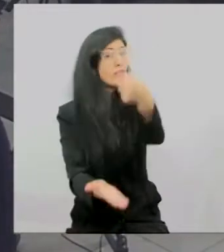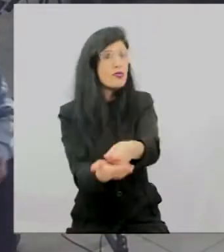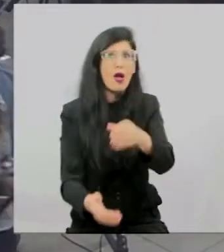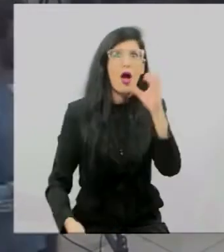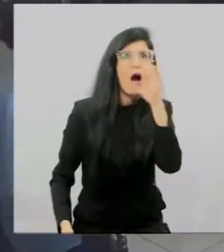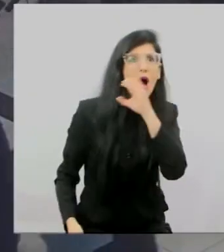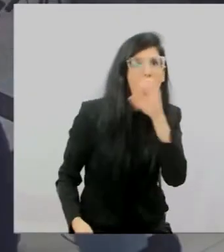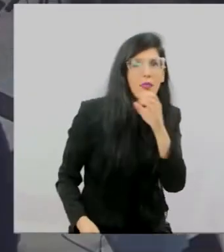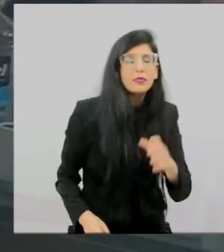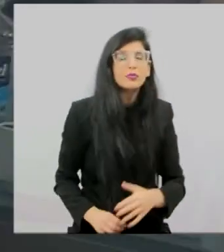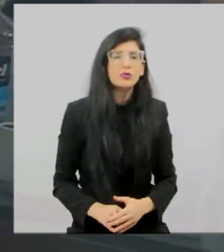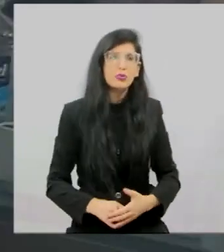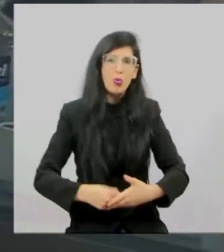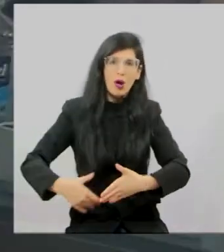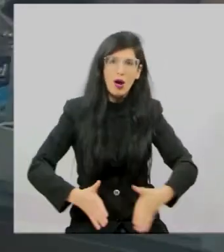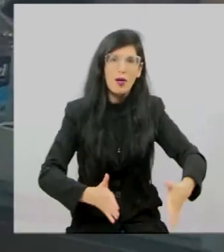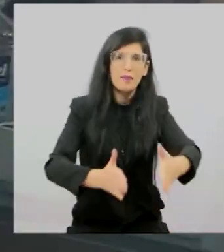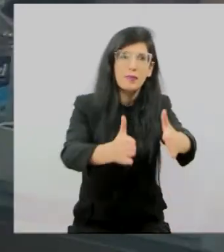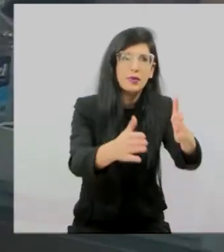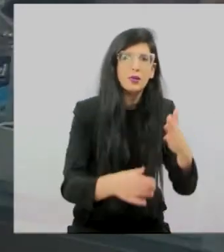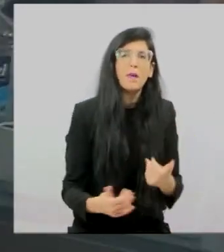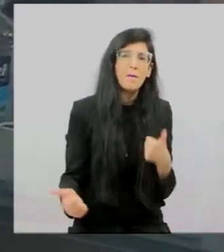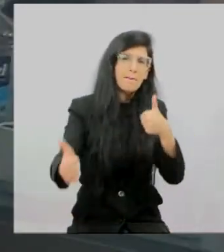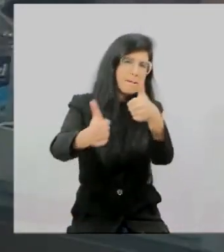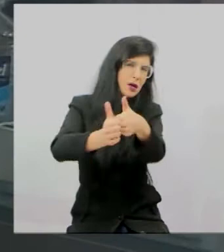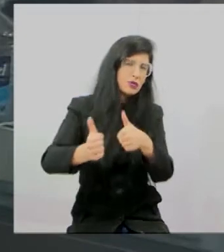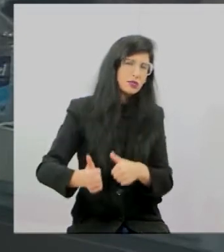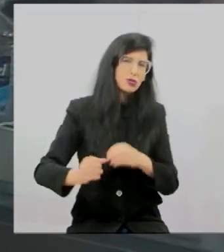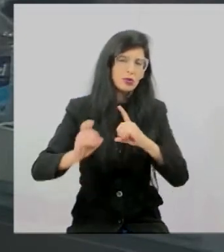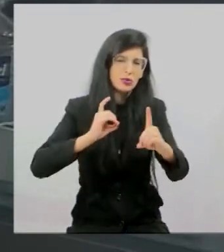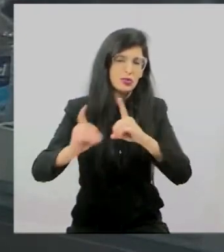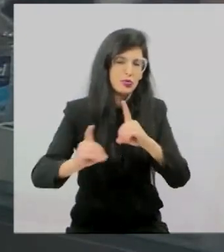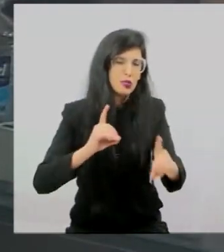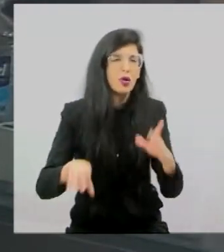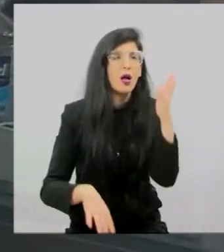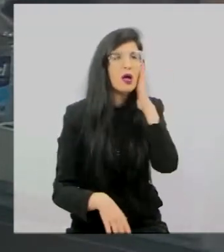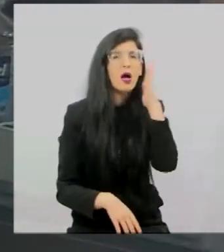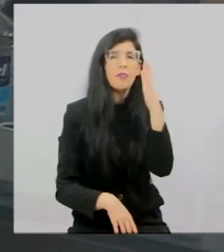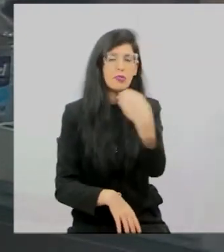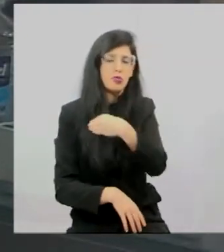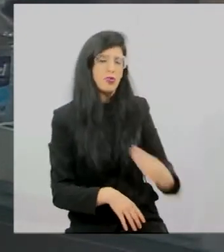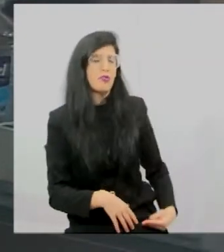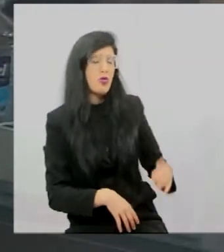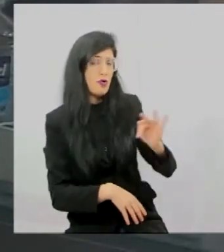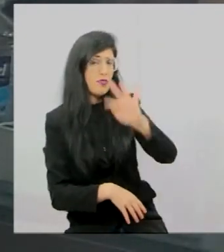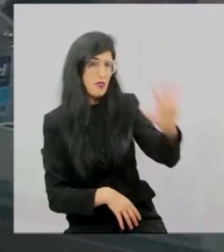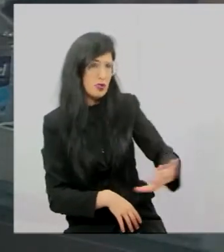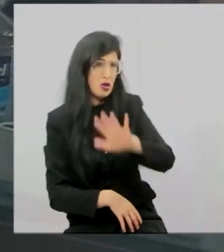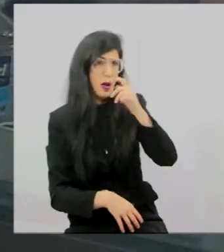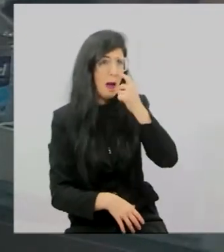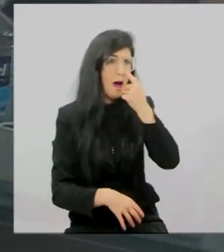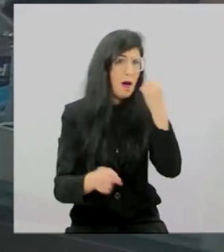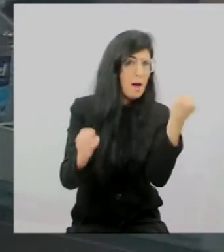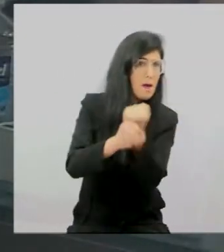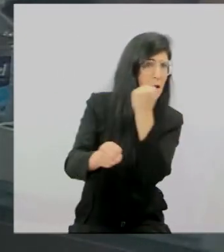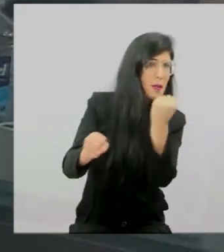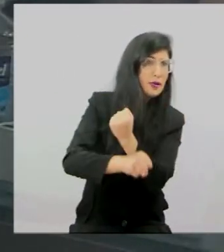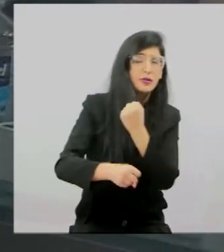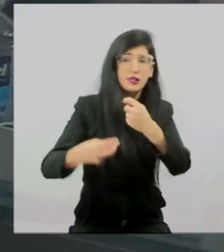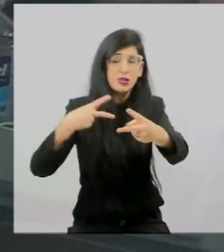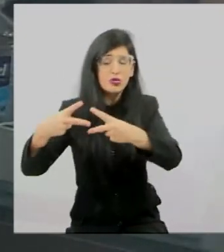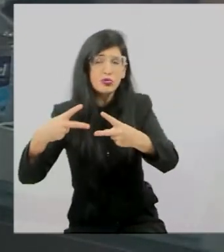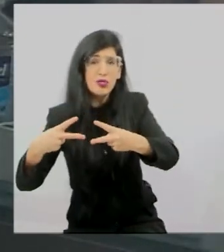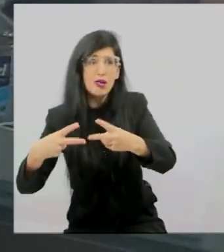bem sabe que foi ponto pacífico para o governo federal fazer a marginal de São José para Taubaté.